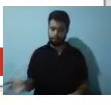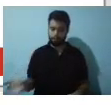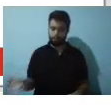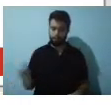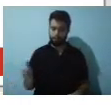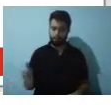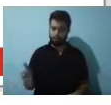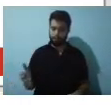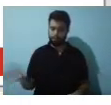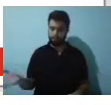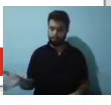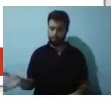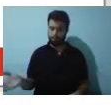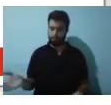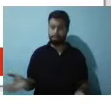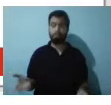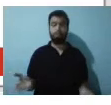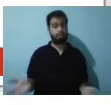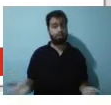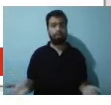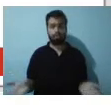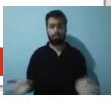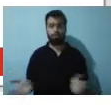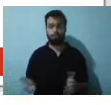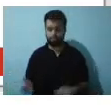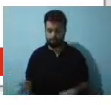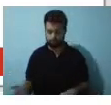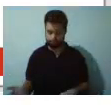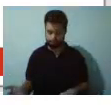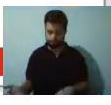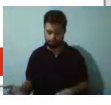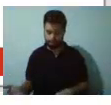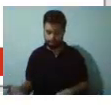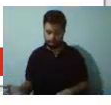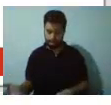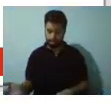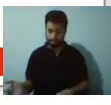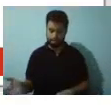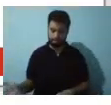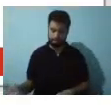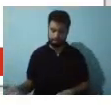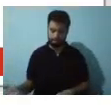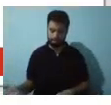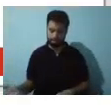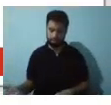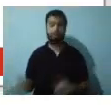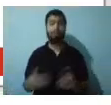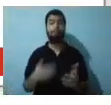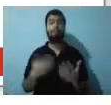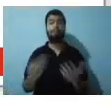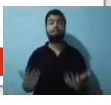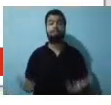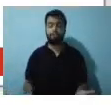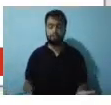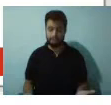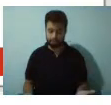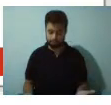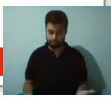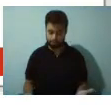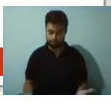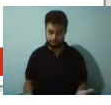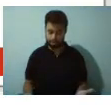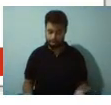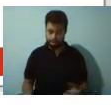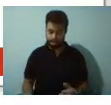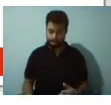fruto do embargo econômico, financeiro e comercial imposto à ilha, tá bom? Pelos Estados Unidos, né? Desde 62, né? Isso atrapalha o desenvolvimento,